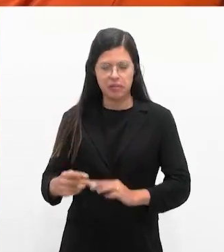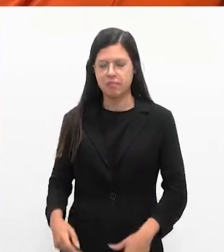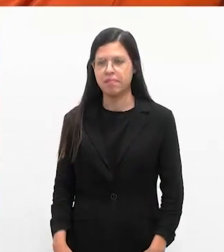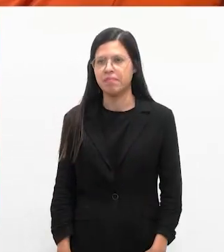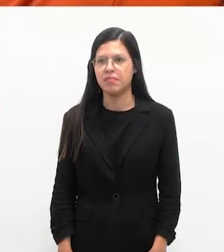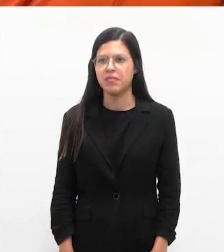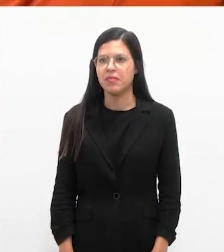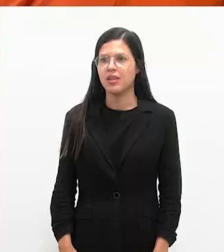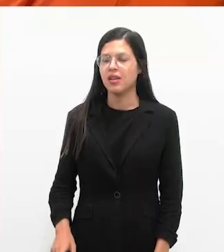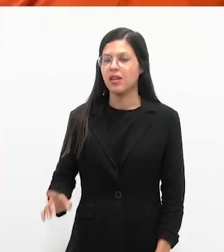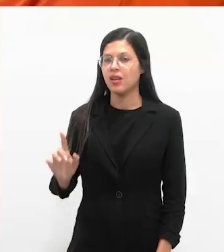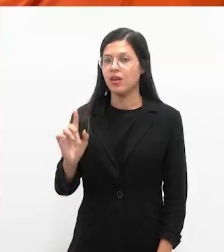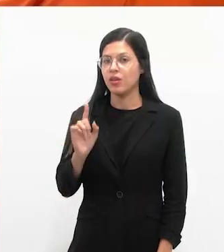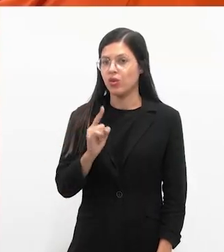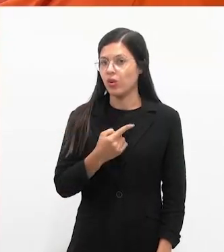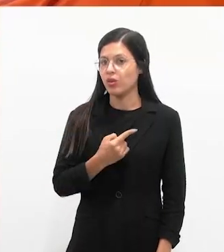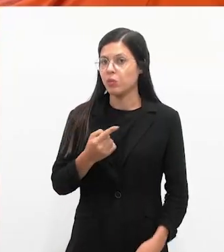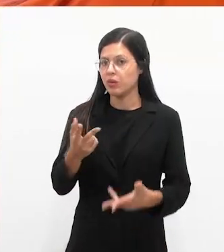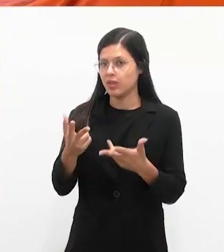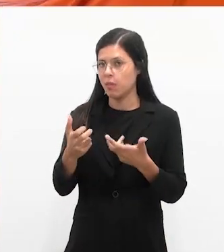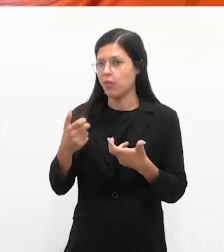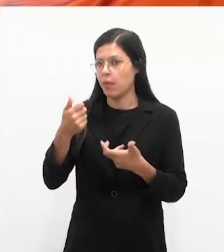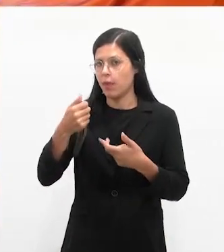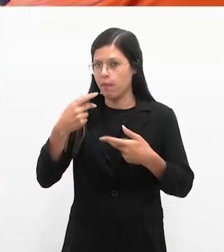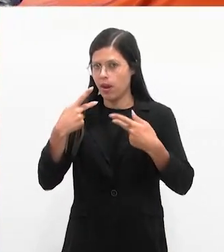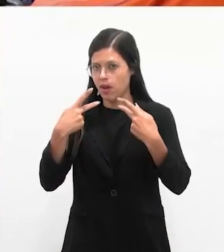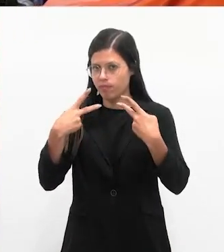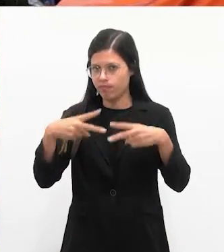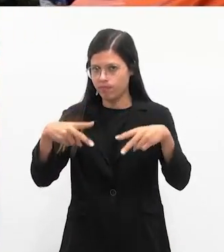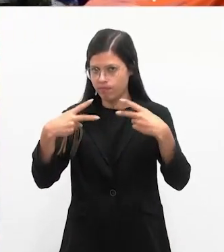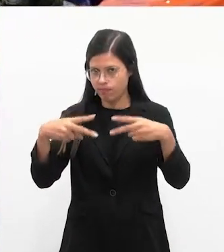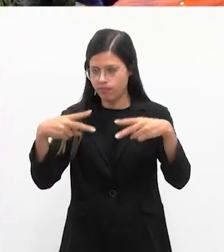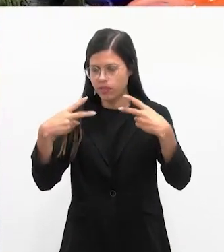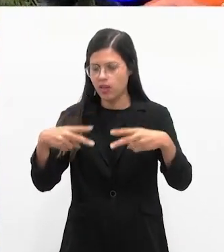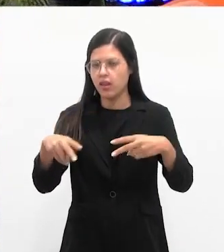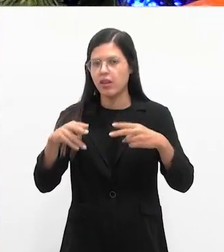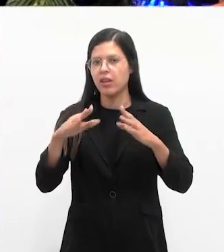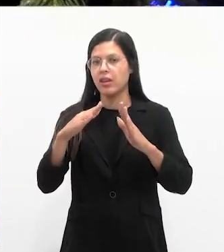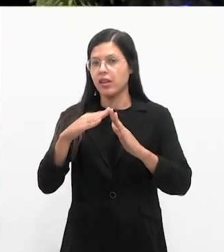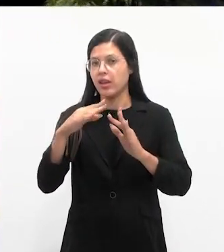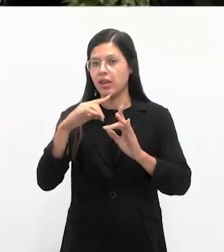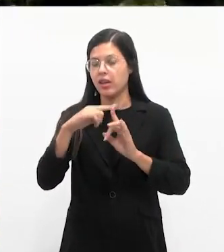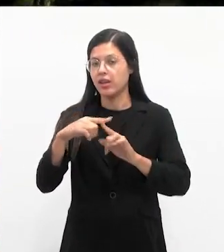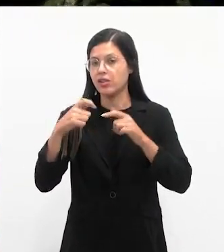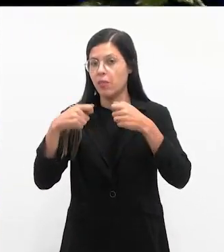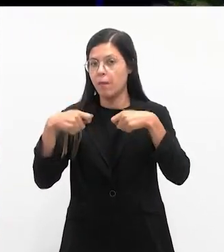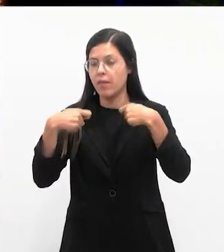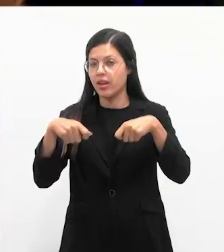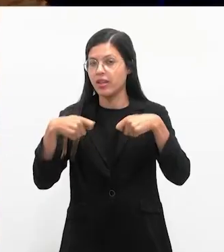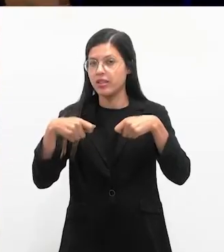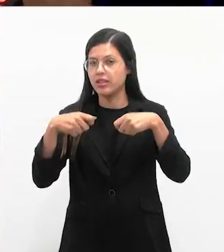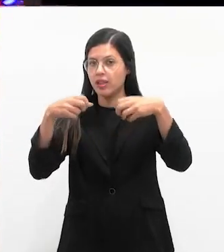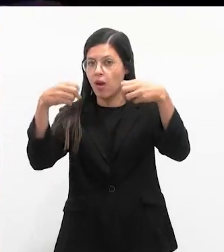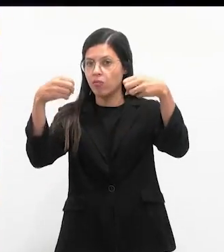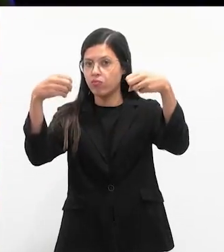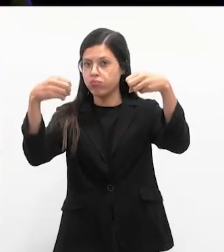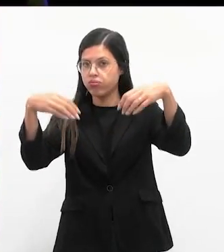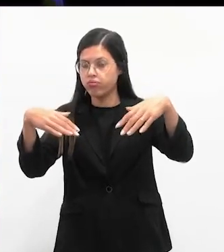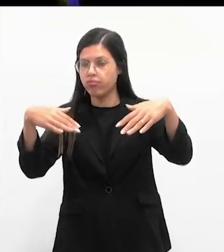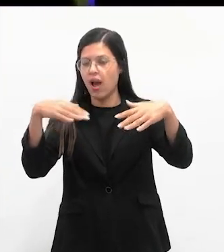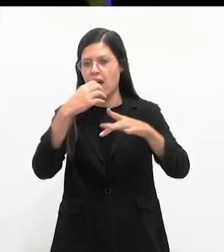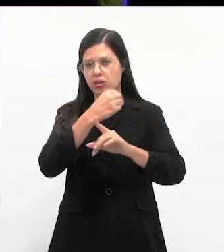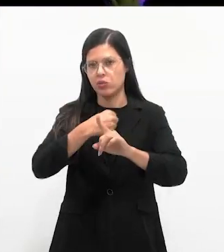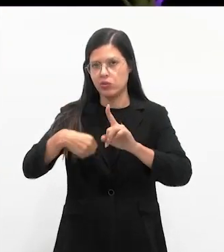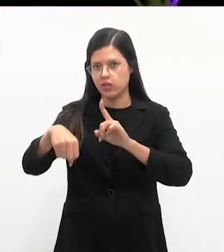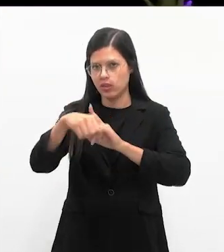Nós ouvimos ele dizer na sua primeira homilia que a igreja deve ser um farol que ilumina a sociedade no meio da